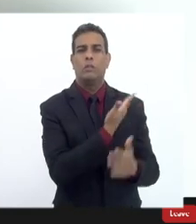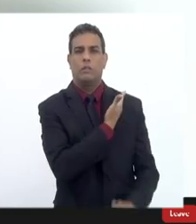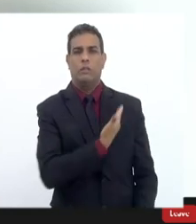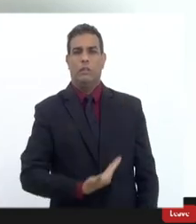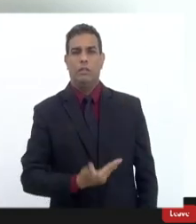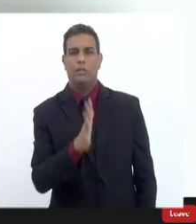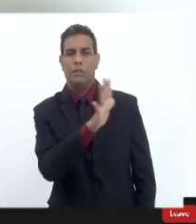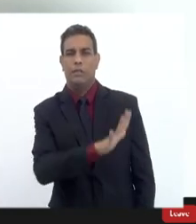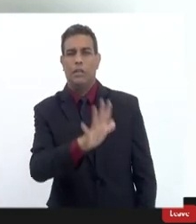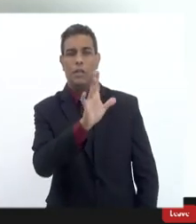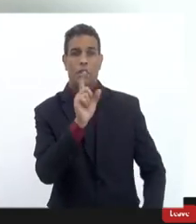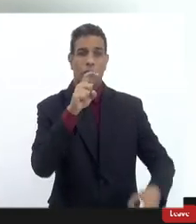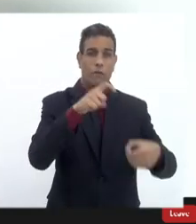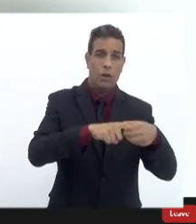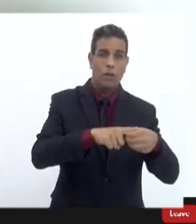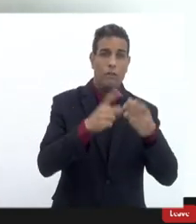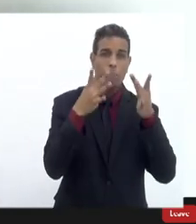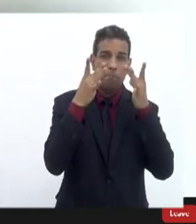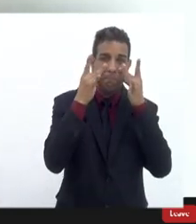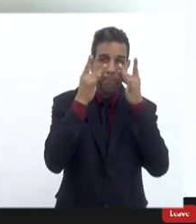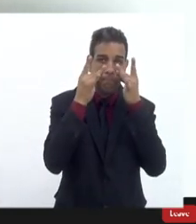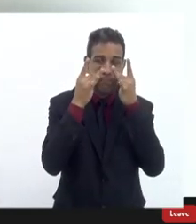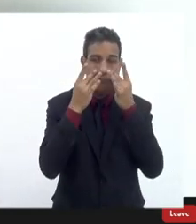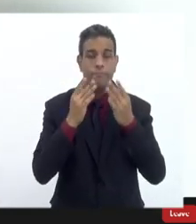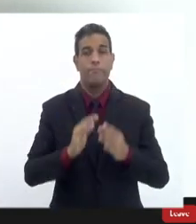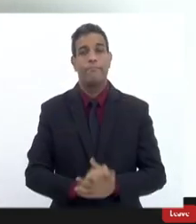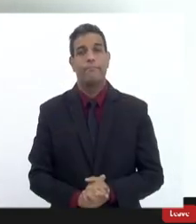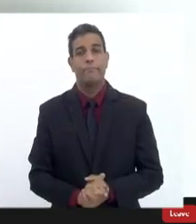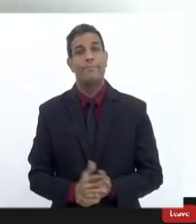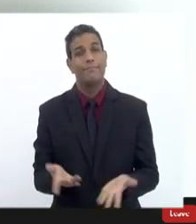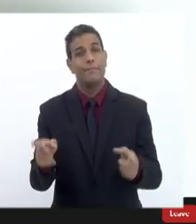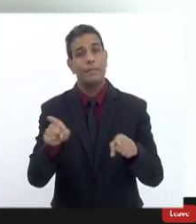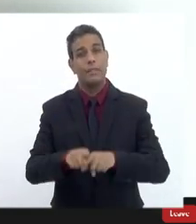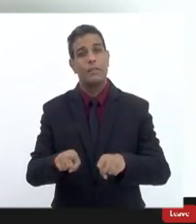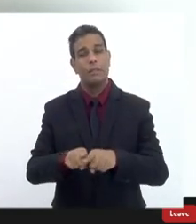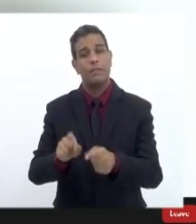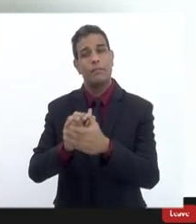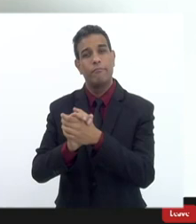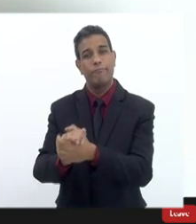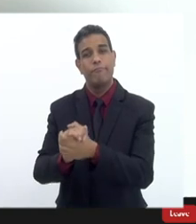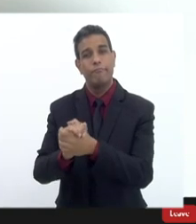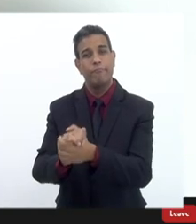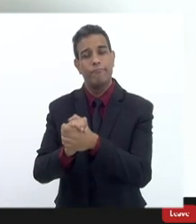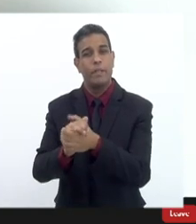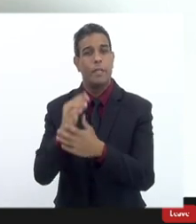pandêmico. Quero parabenizar o deputado Flávio Serafini e os demais deputados pela produção